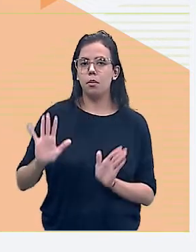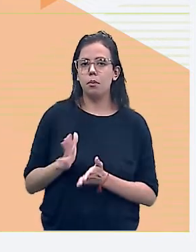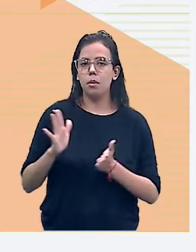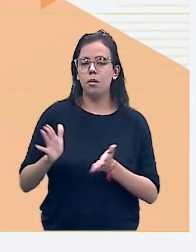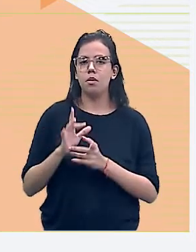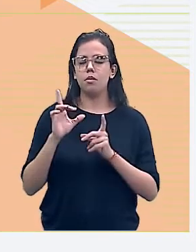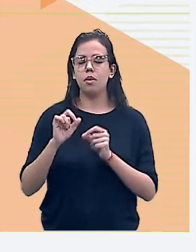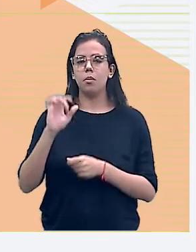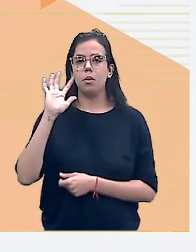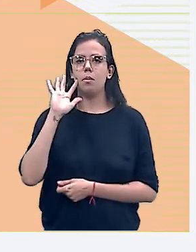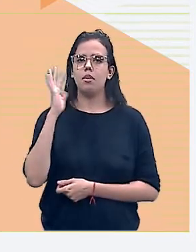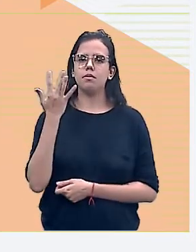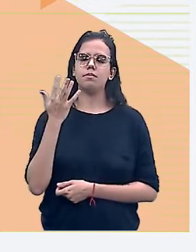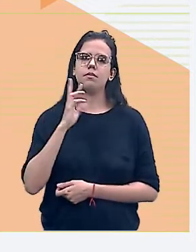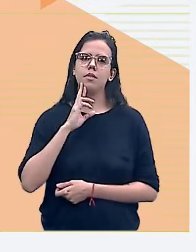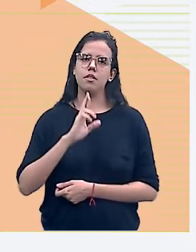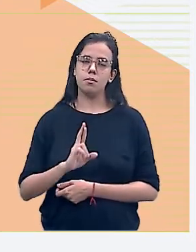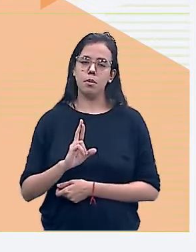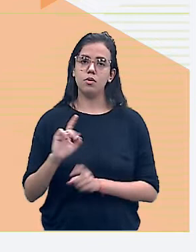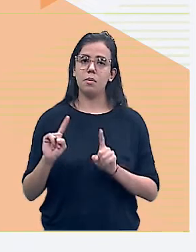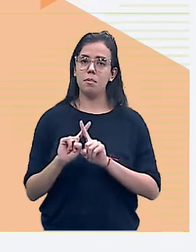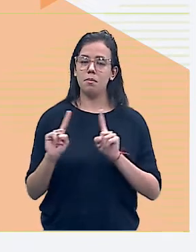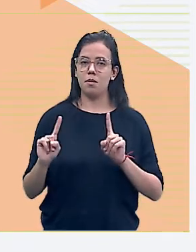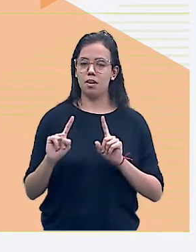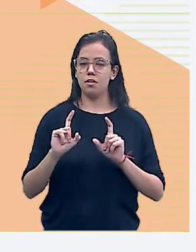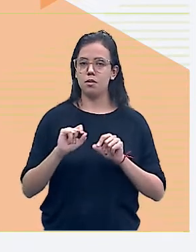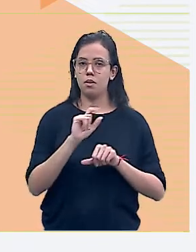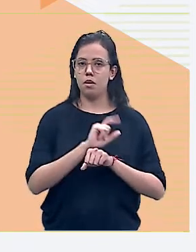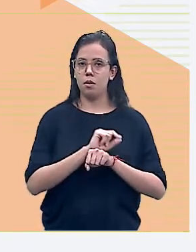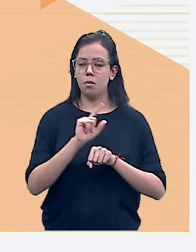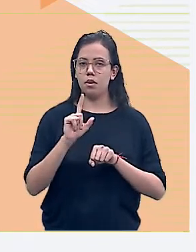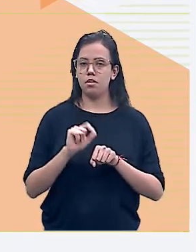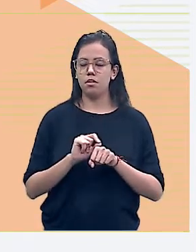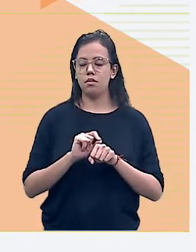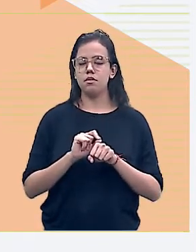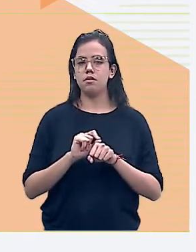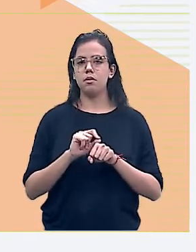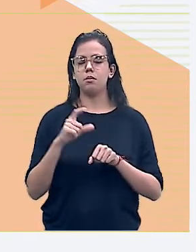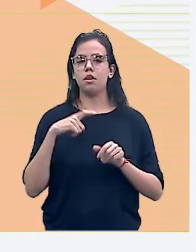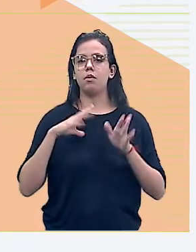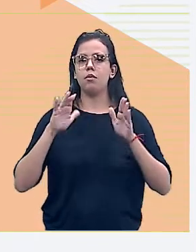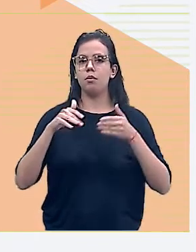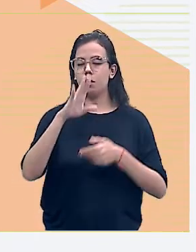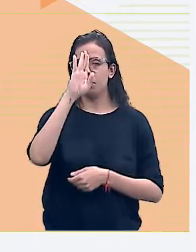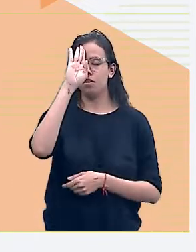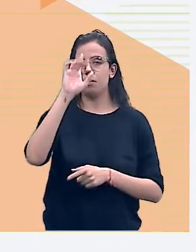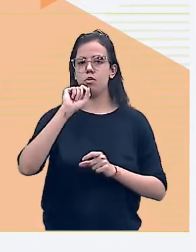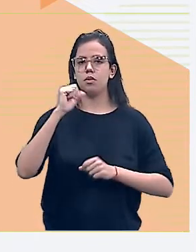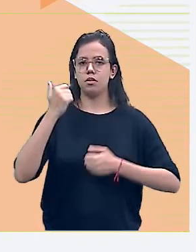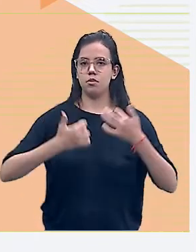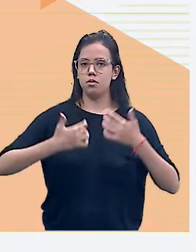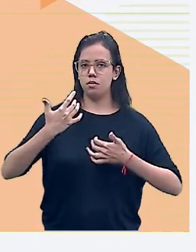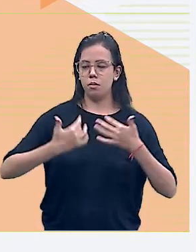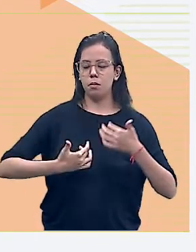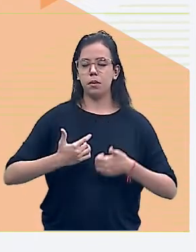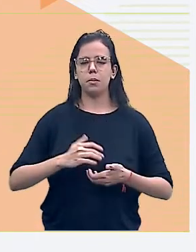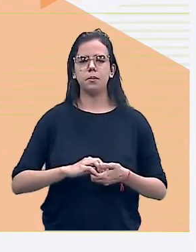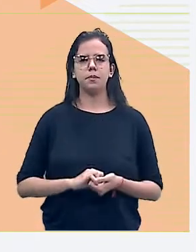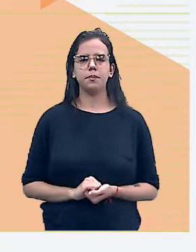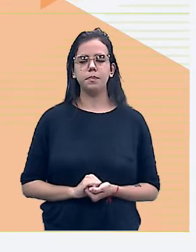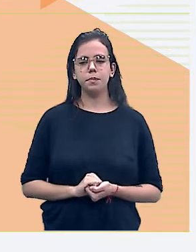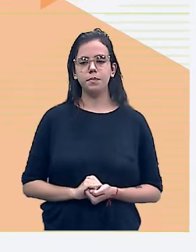ali uma solução para eles mas argumentação vai ficar de uma forma bem densa no desenvolvimento Ok